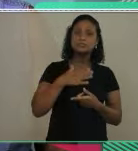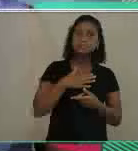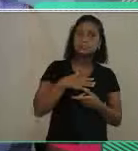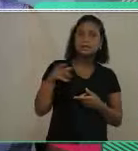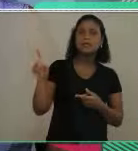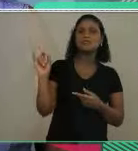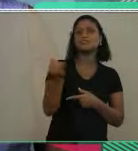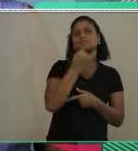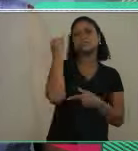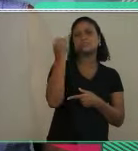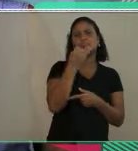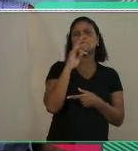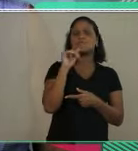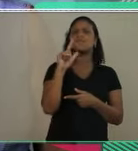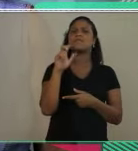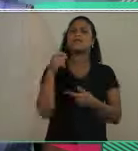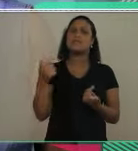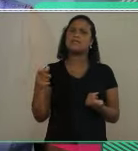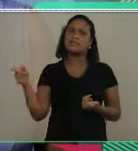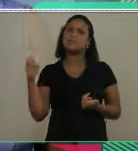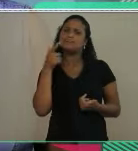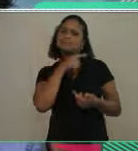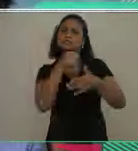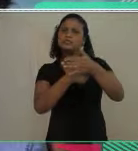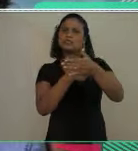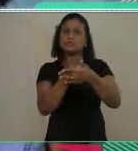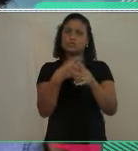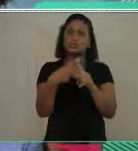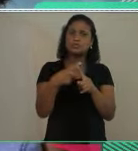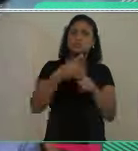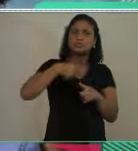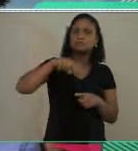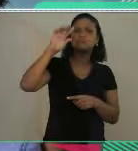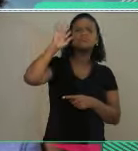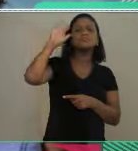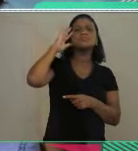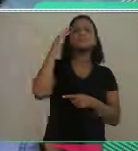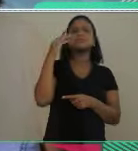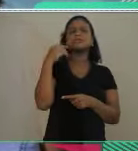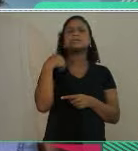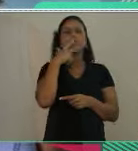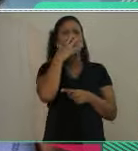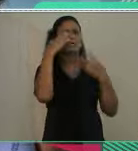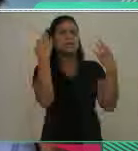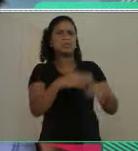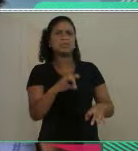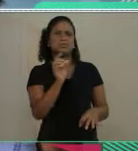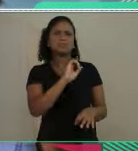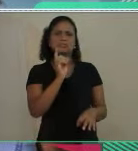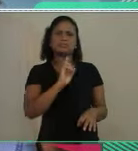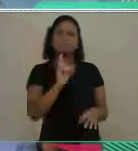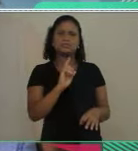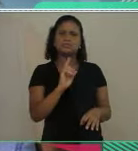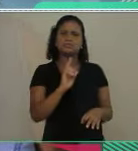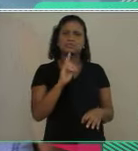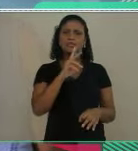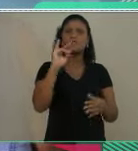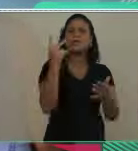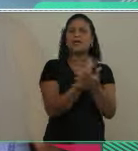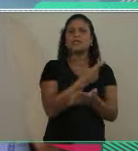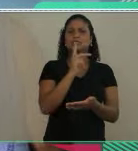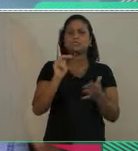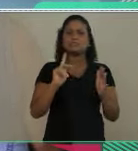idade. Isso para ela foi fundamental. Vale a pena a gente lutar. Porque quando